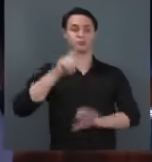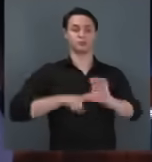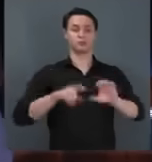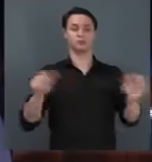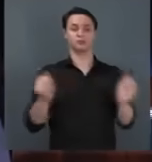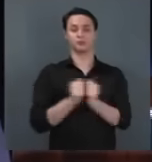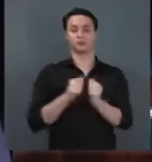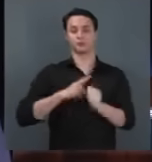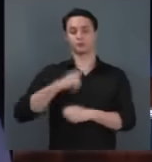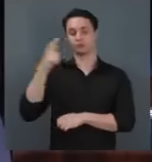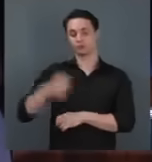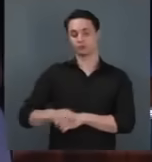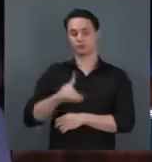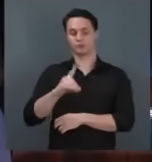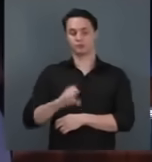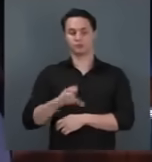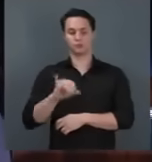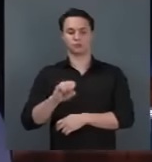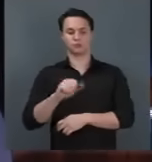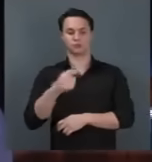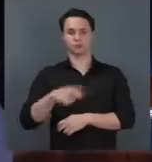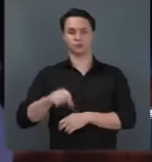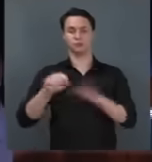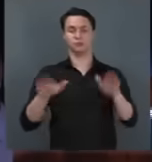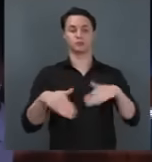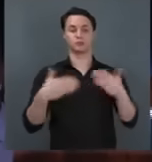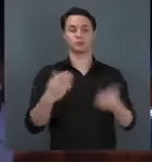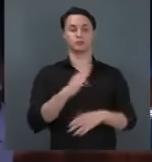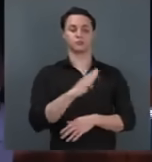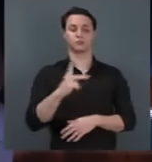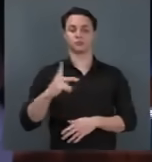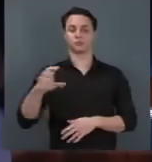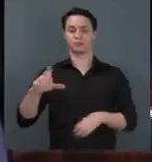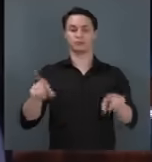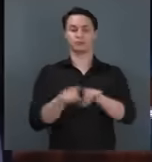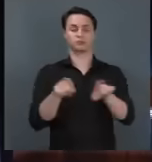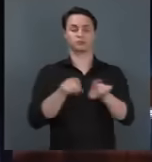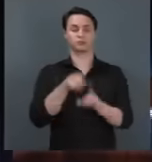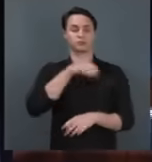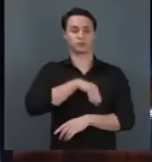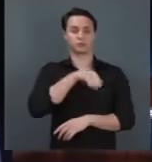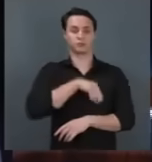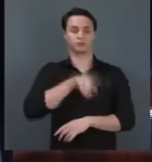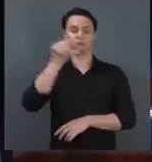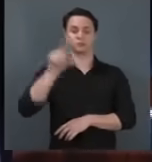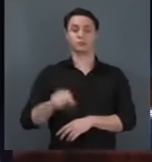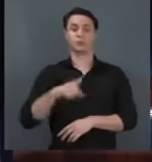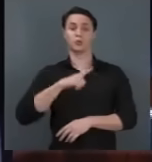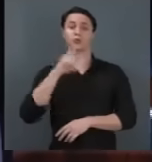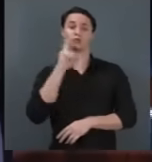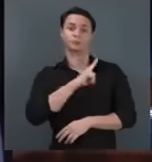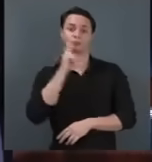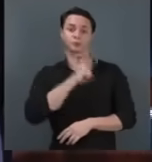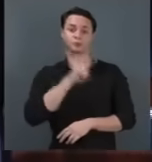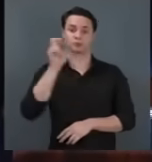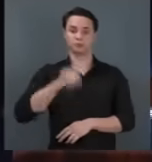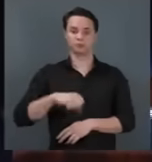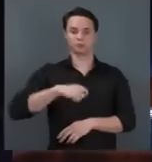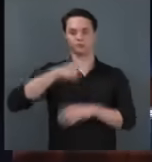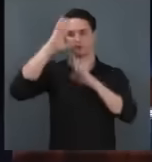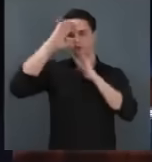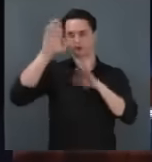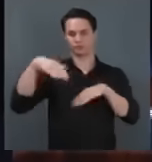decisões. Portanto, o BPC e o salário mínimo é um debate, sim, urgente, para a